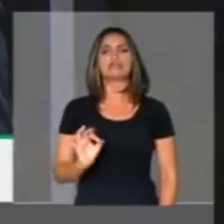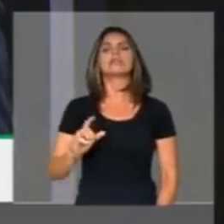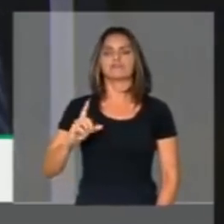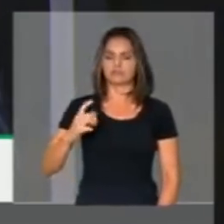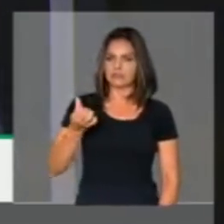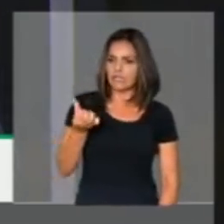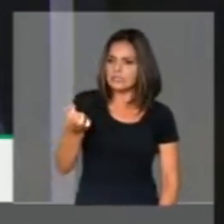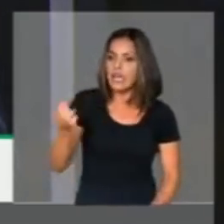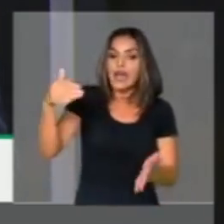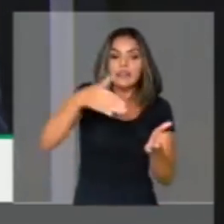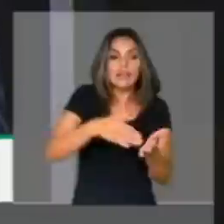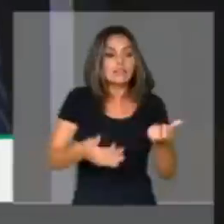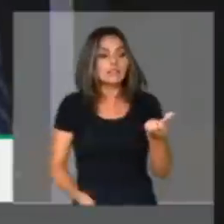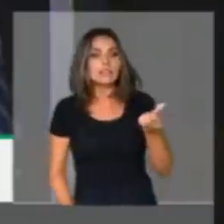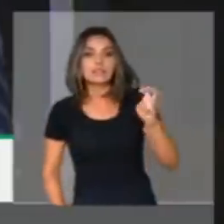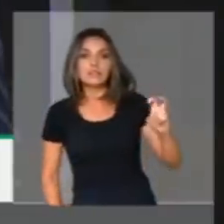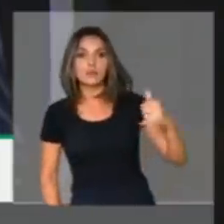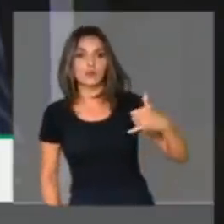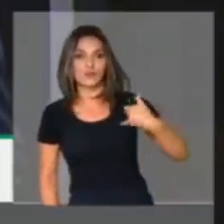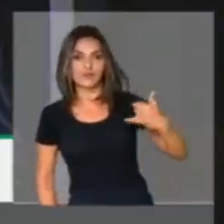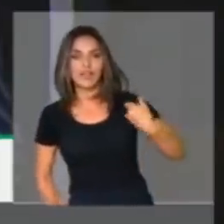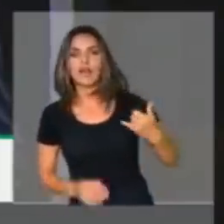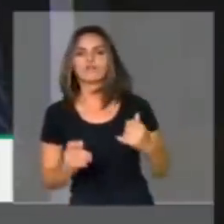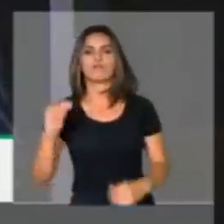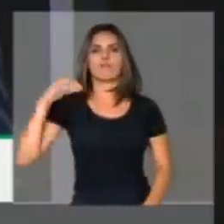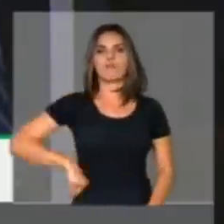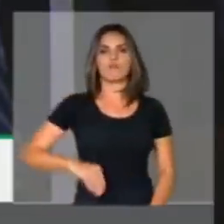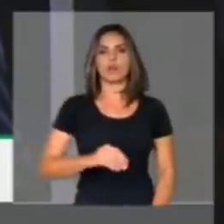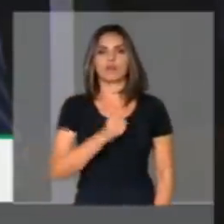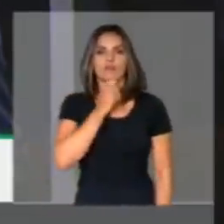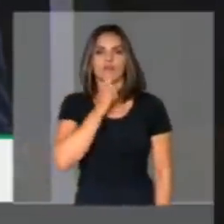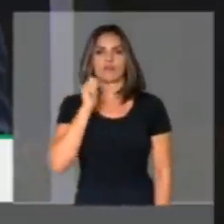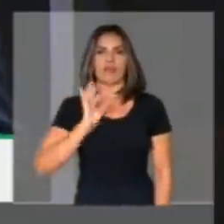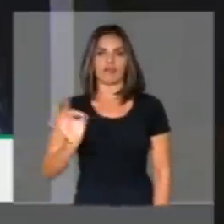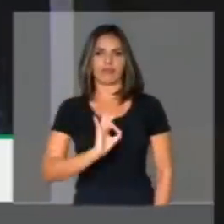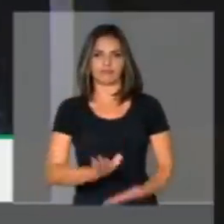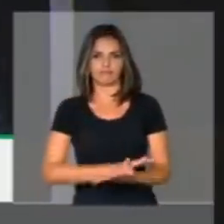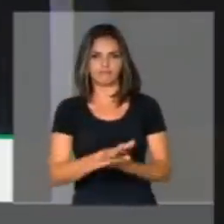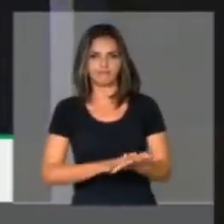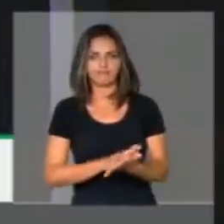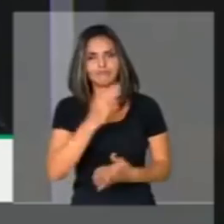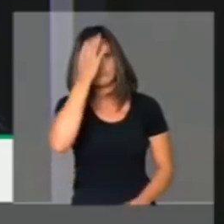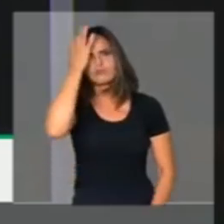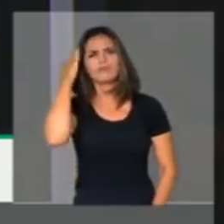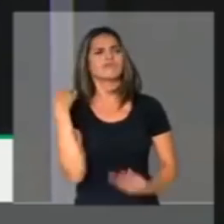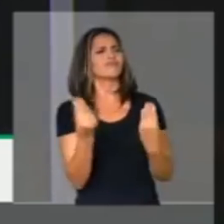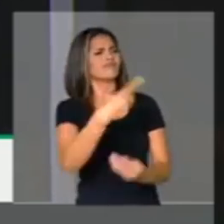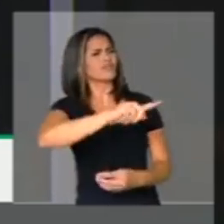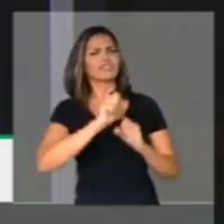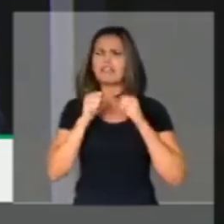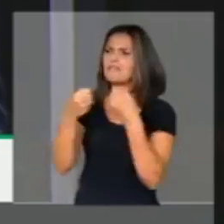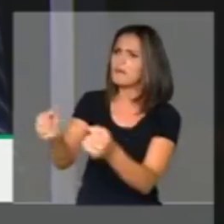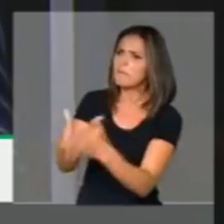dos 60 aos 65 anos, sem receber absolutamente nada? Que diabo de defesa